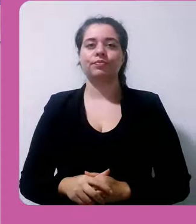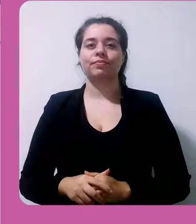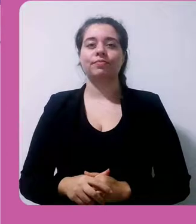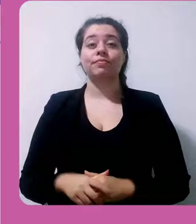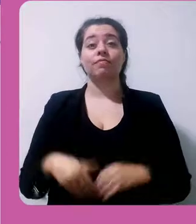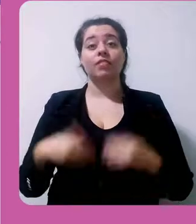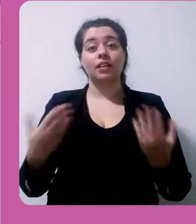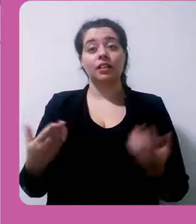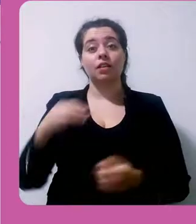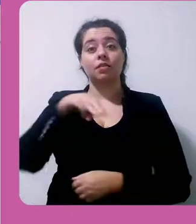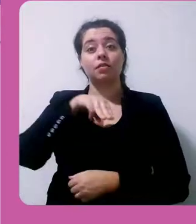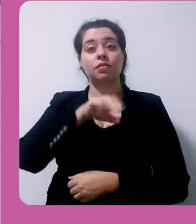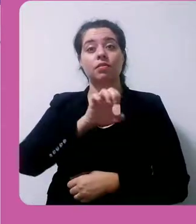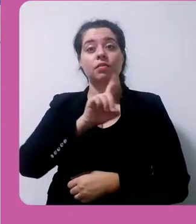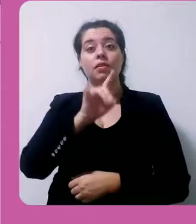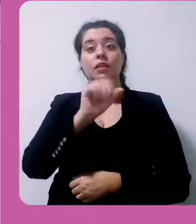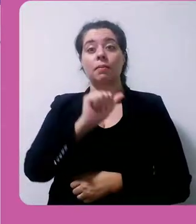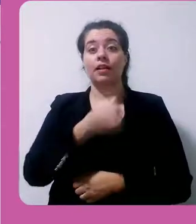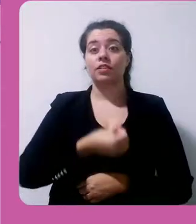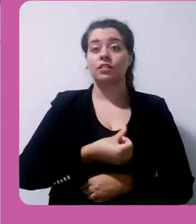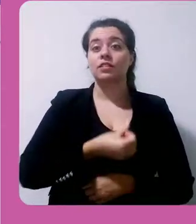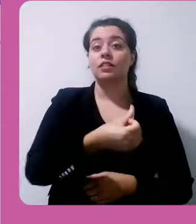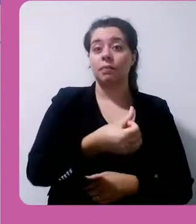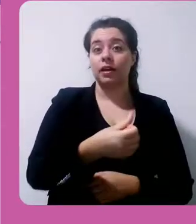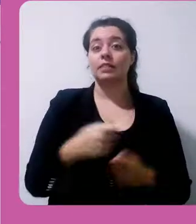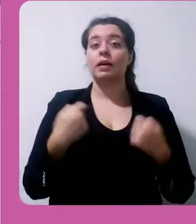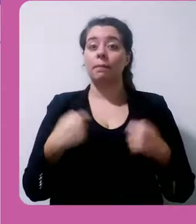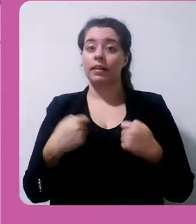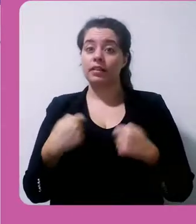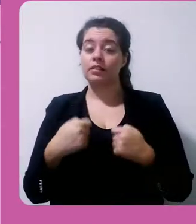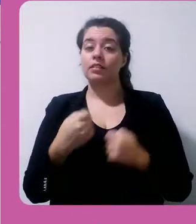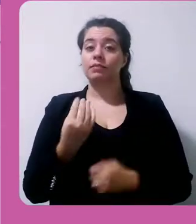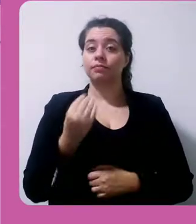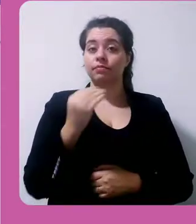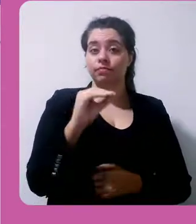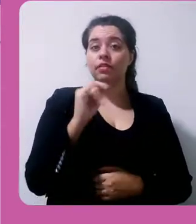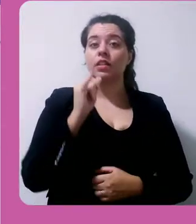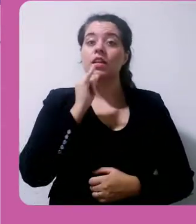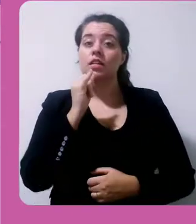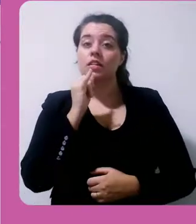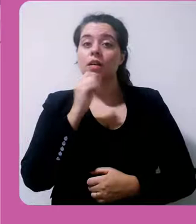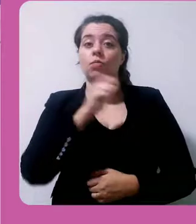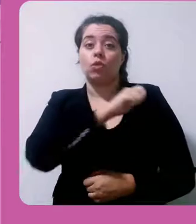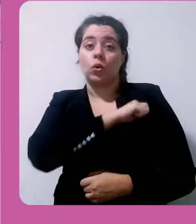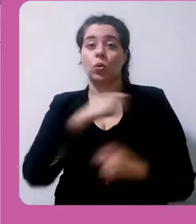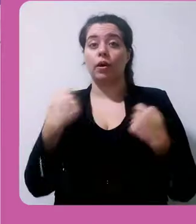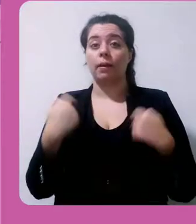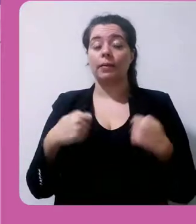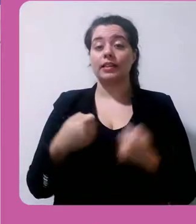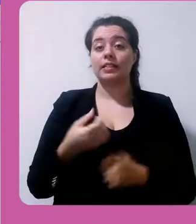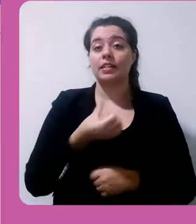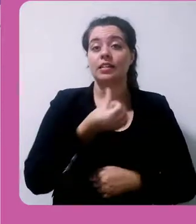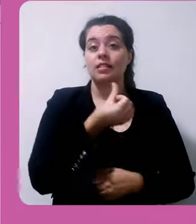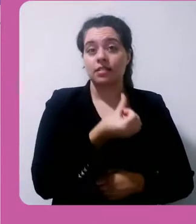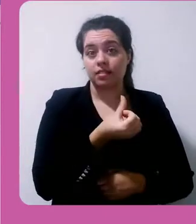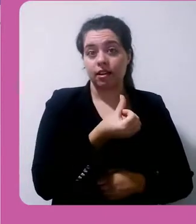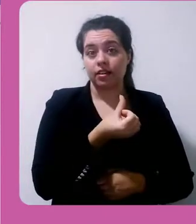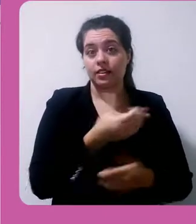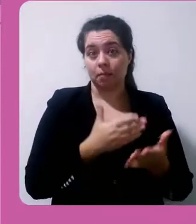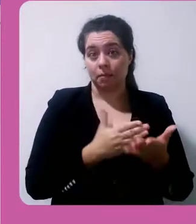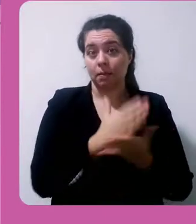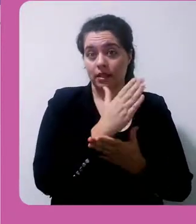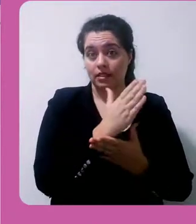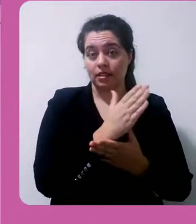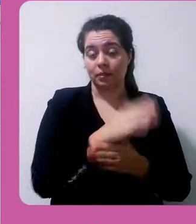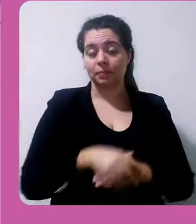precisa de uma nota para aprovação. Então, o seu aluno precisa tirar 6 para passar direto. As outras